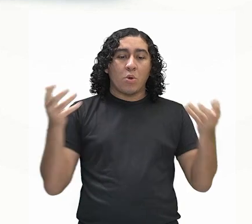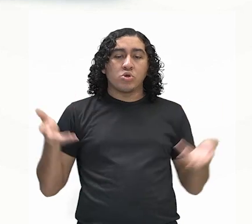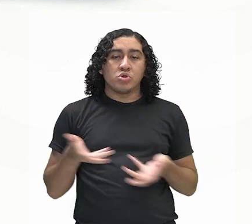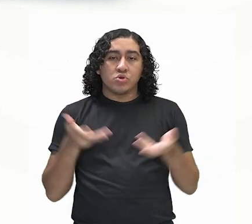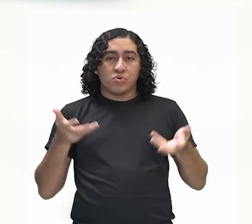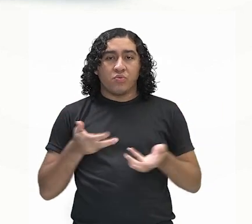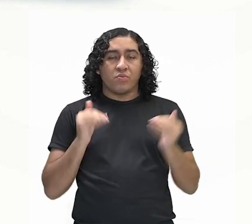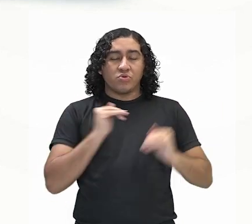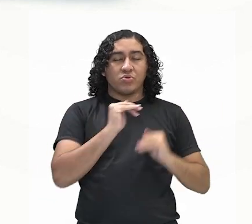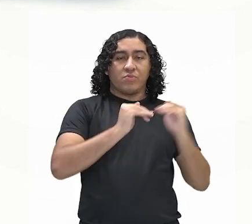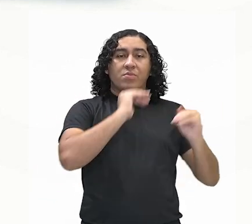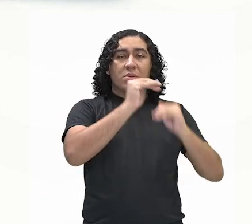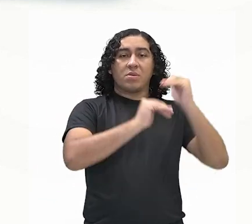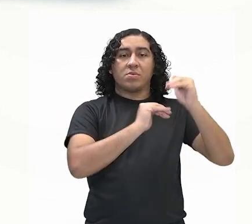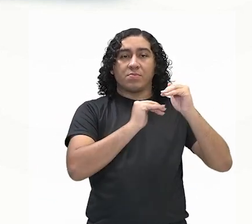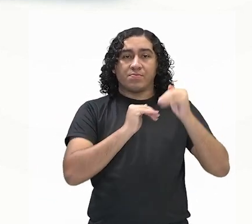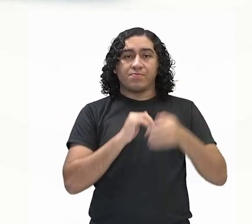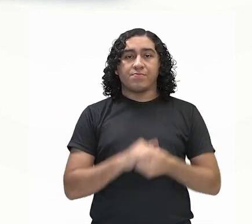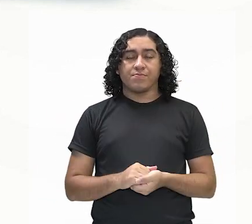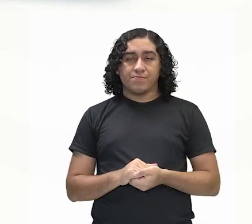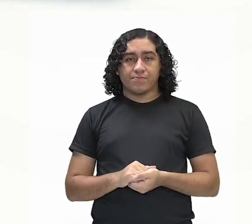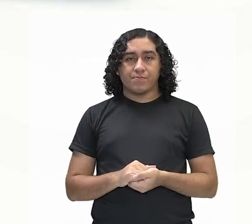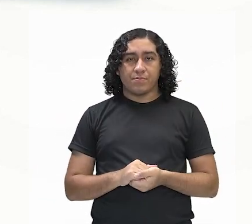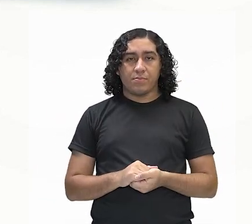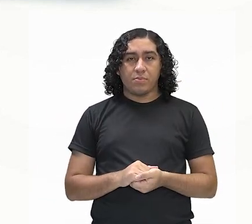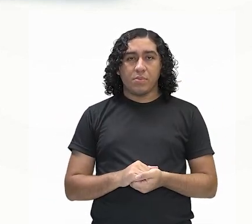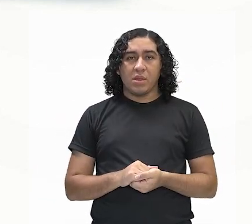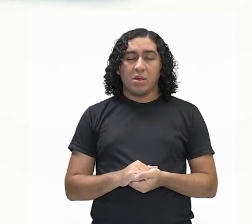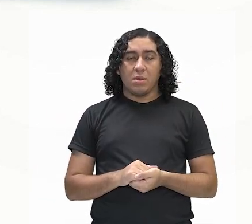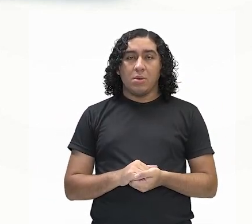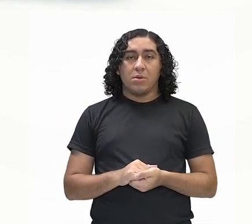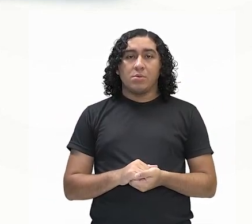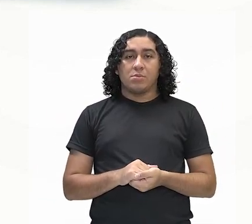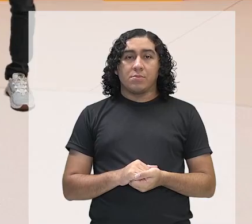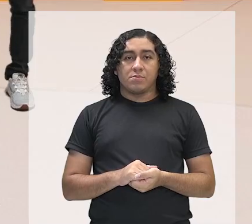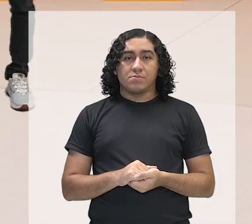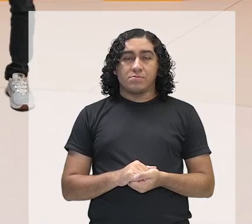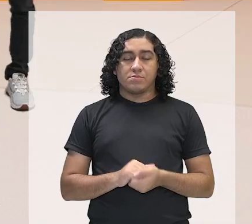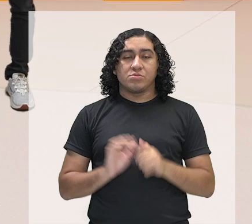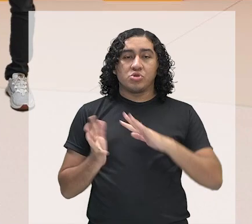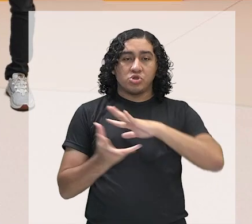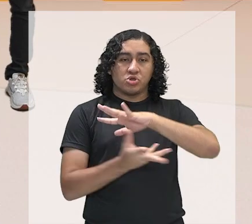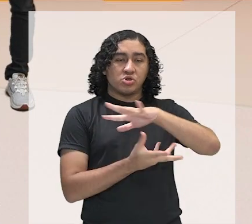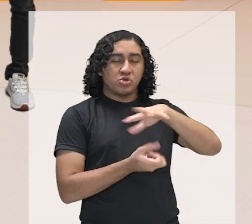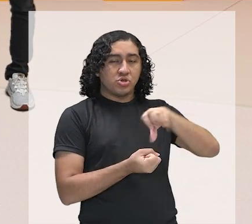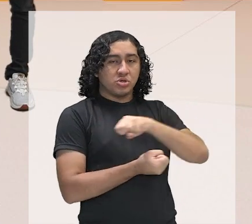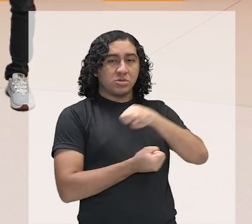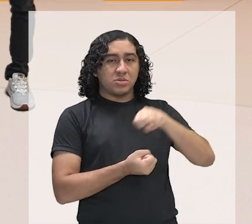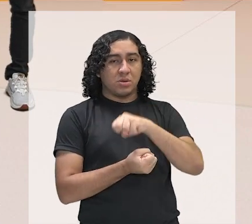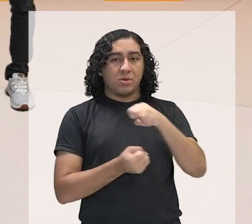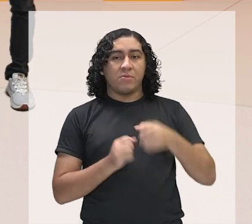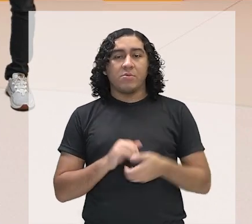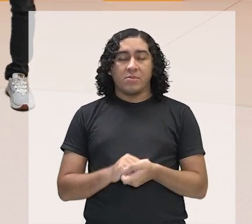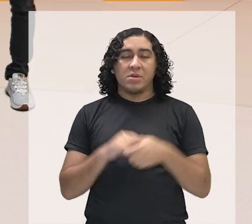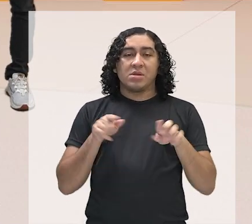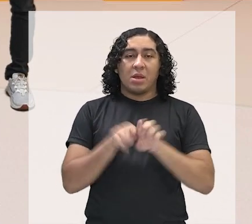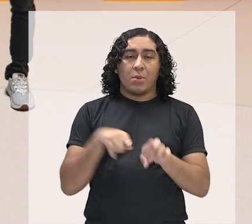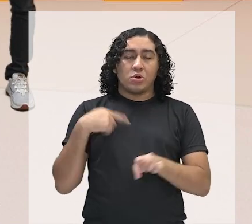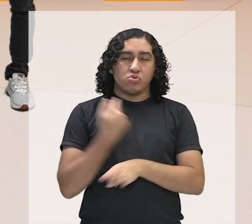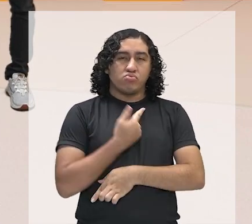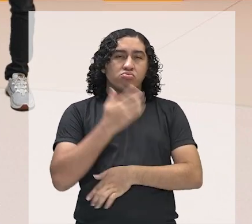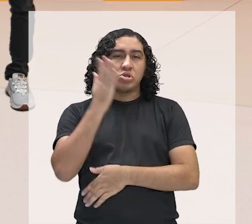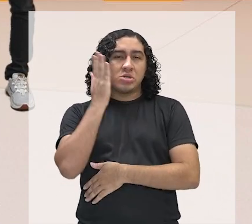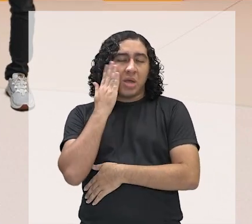sobre a questão da promoção do desenvolvimento sustentável e o PNUMA, tá? A gente já pontuou aqui